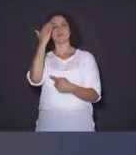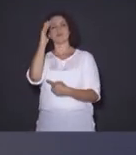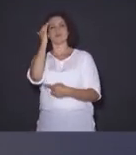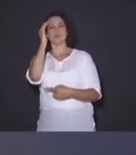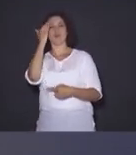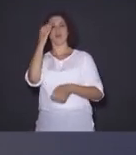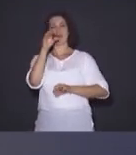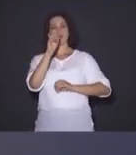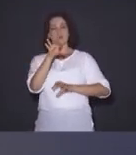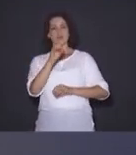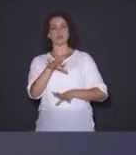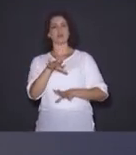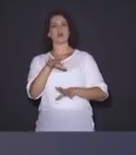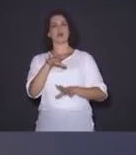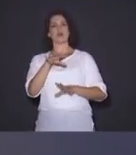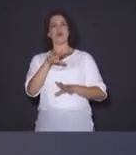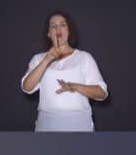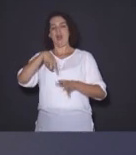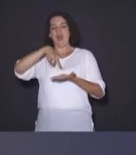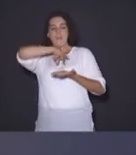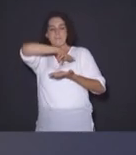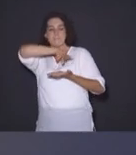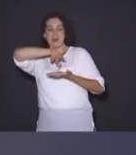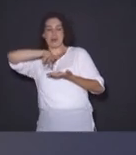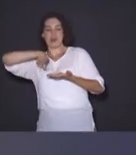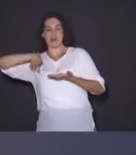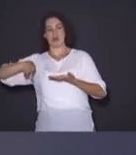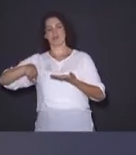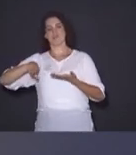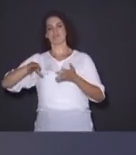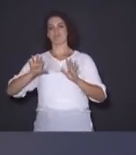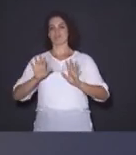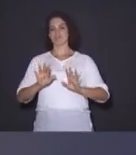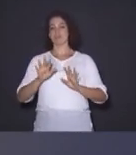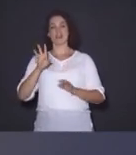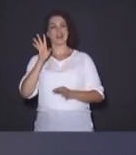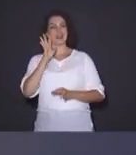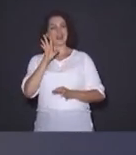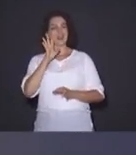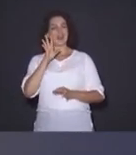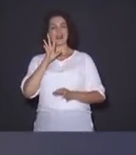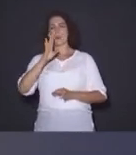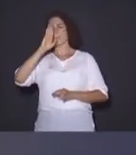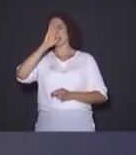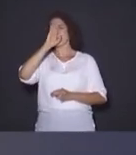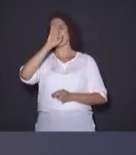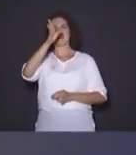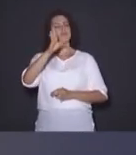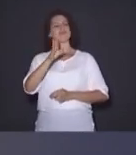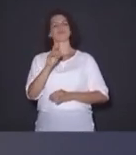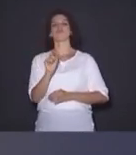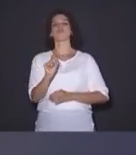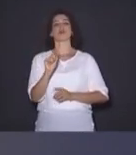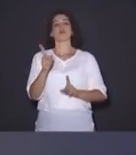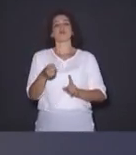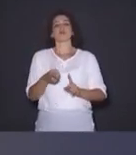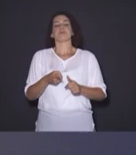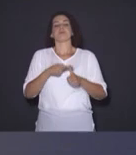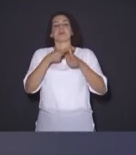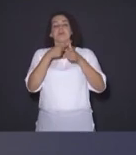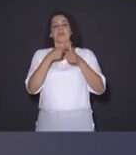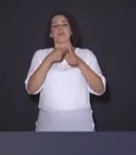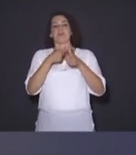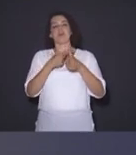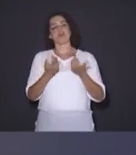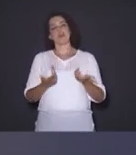como uma perspectiva plural e claro que uma das primeiras e fundamentais coisa é é a apropriar-se das